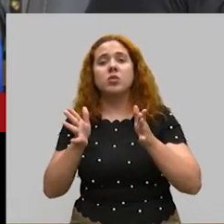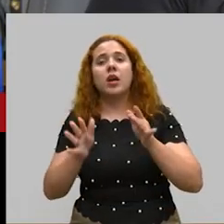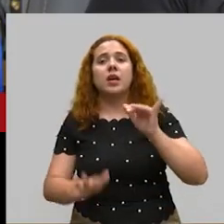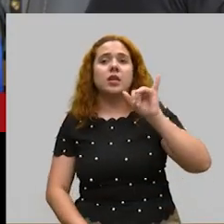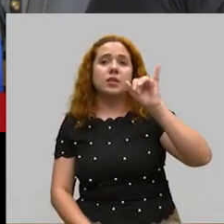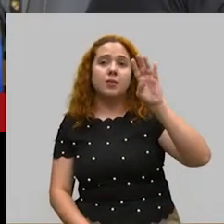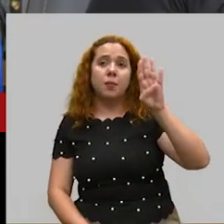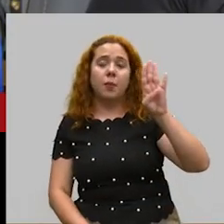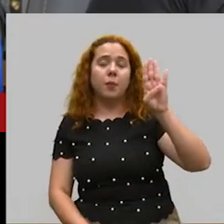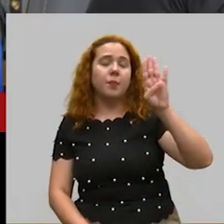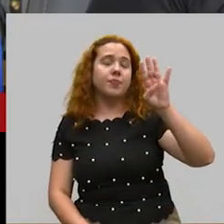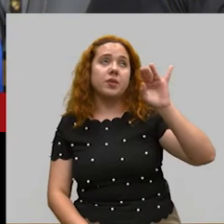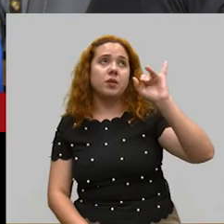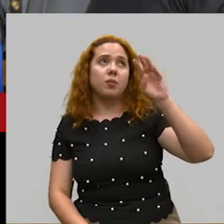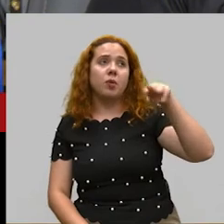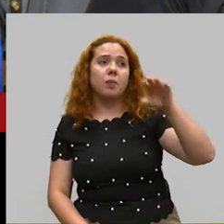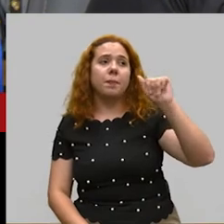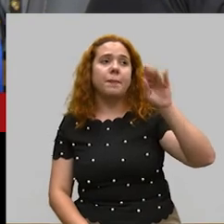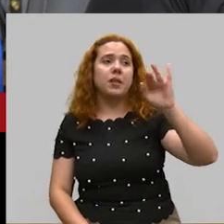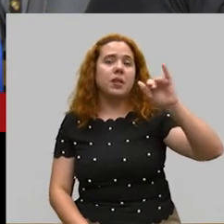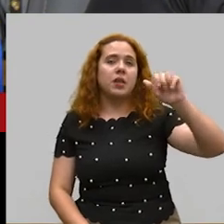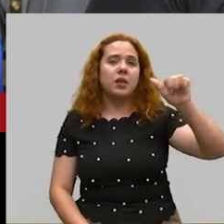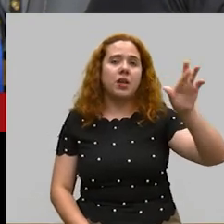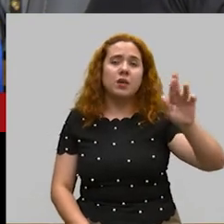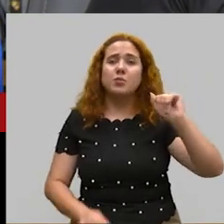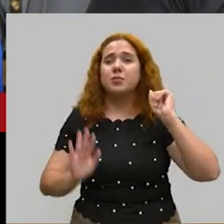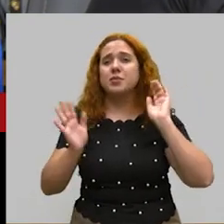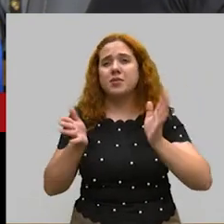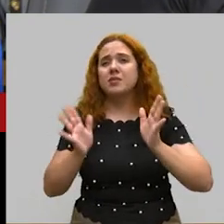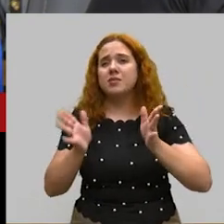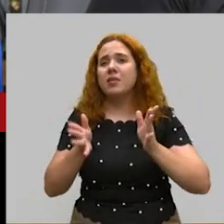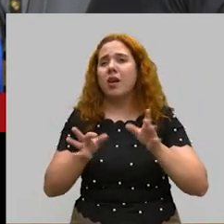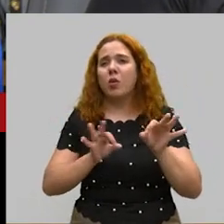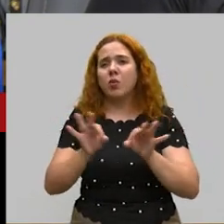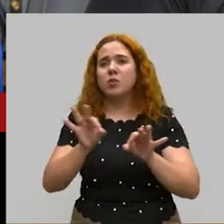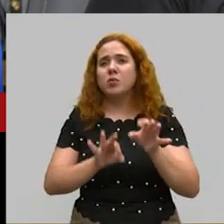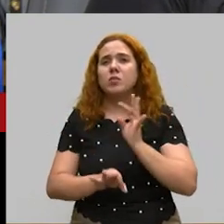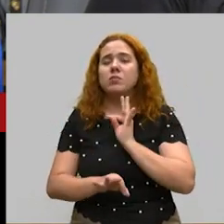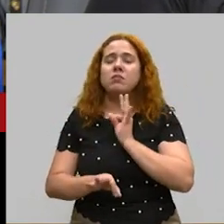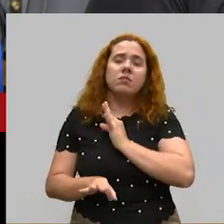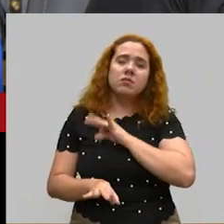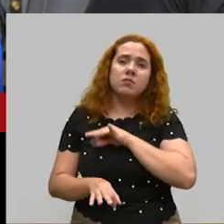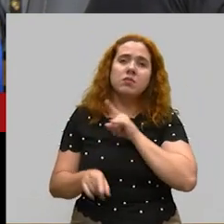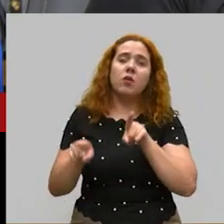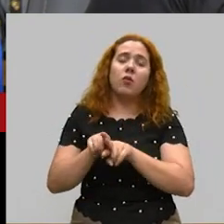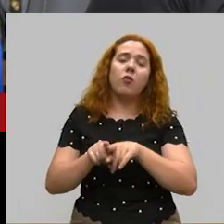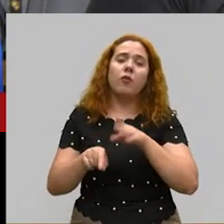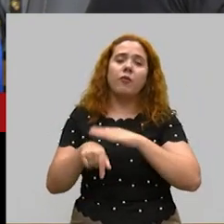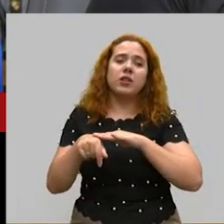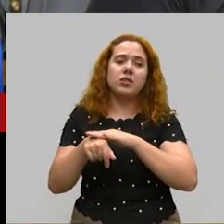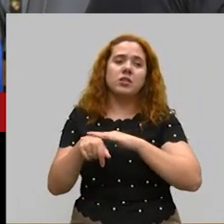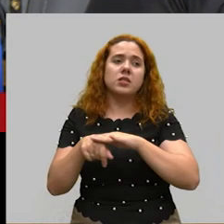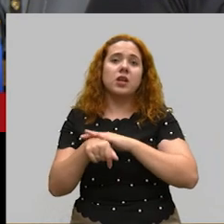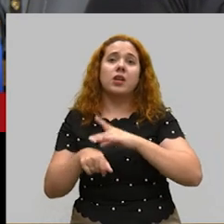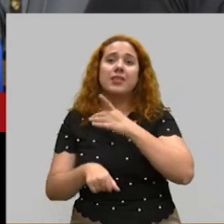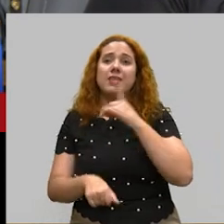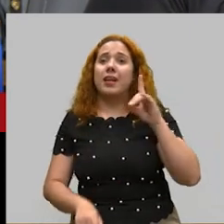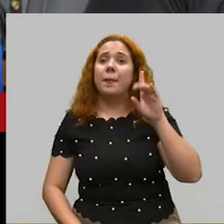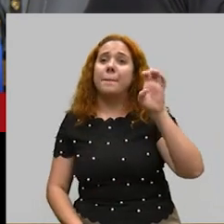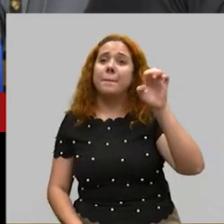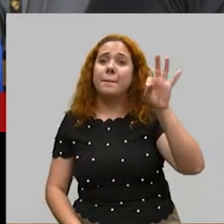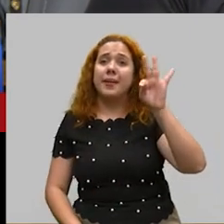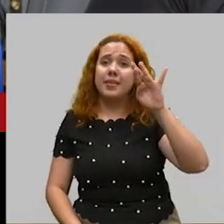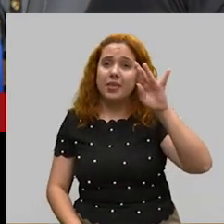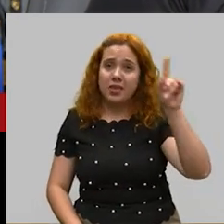nossa área técnica também então eu acho que a gente vale uma discussão eu vou conversar tanto com a deputada Beatriz quanto o deputado Leleco a